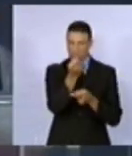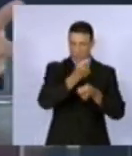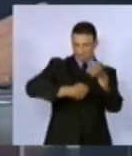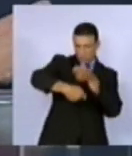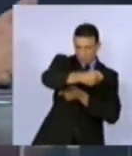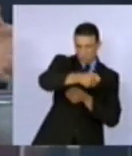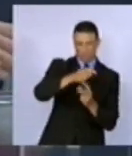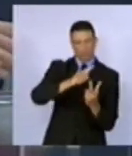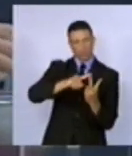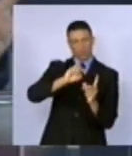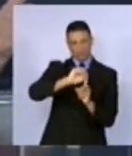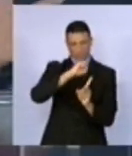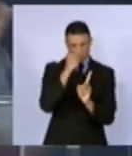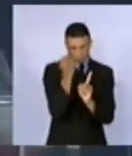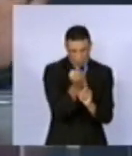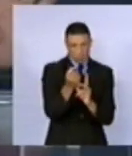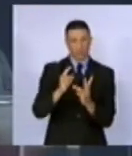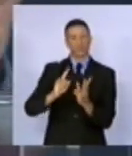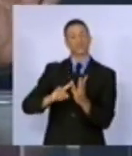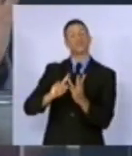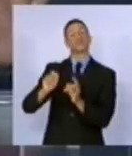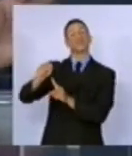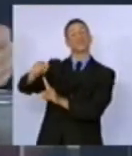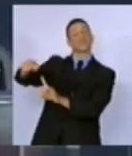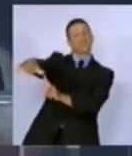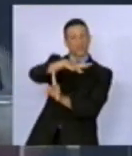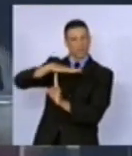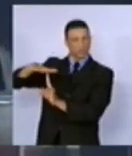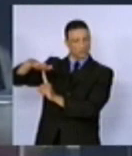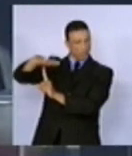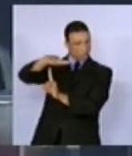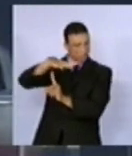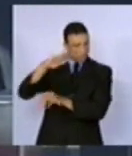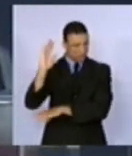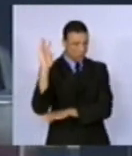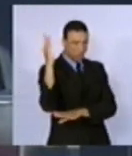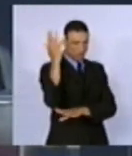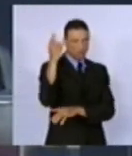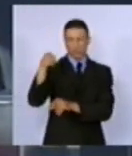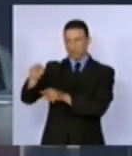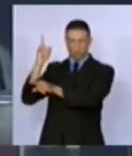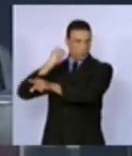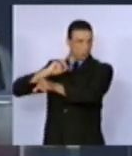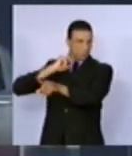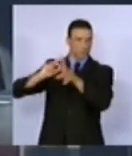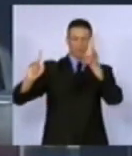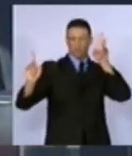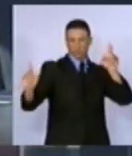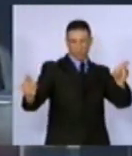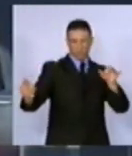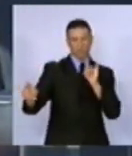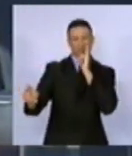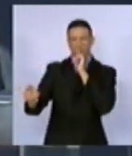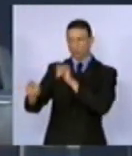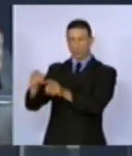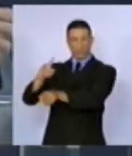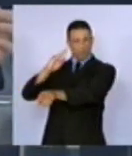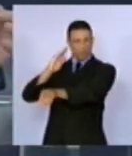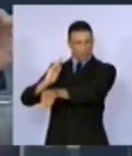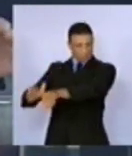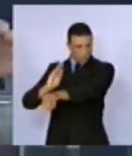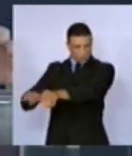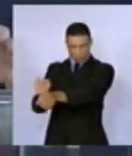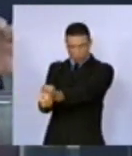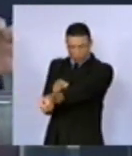e ambiental também em minas gerais essa situação é exatamente igual à queima da palha de cana de açúcar é uma